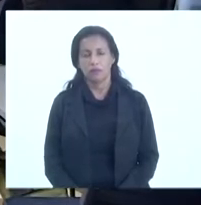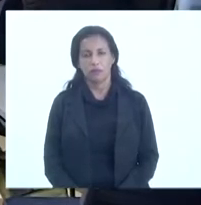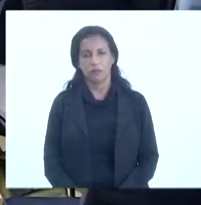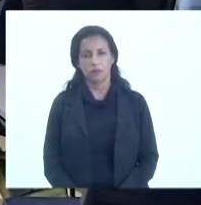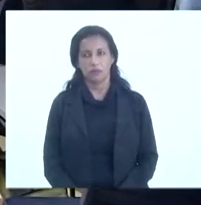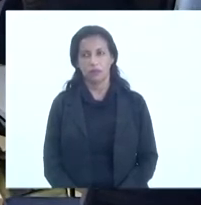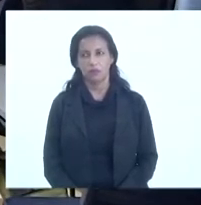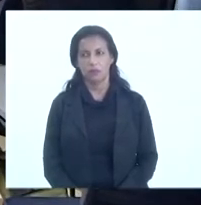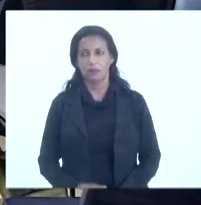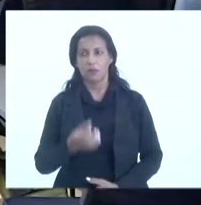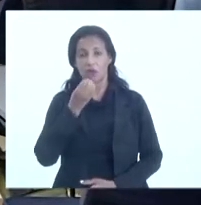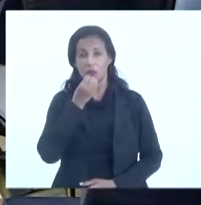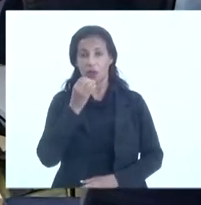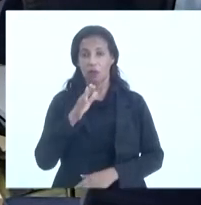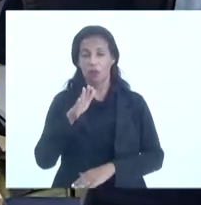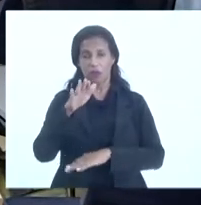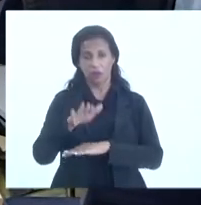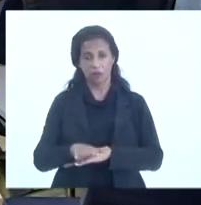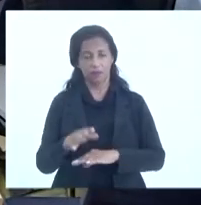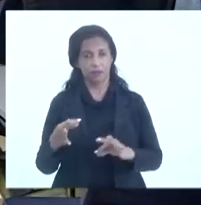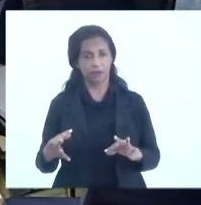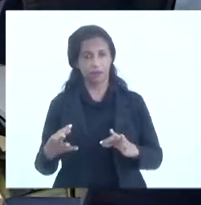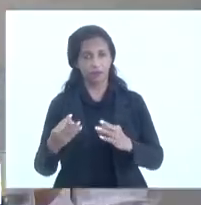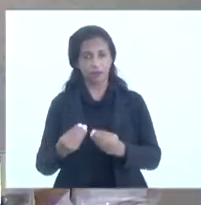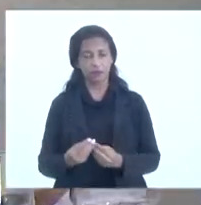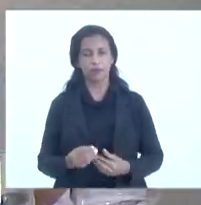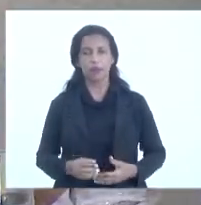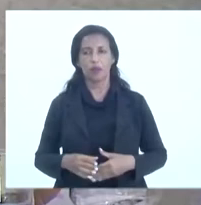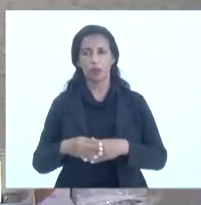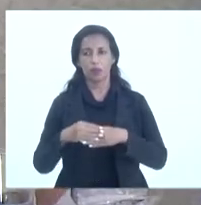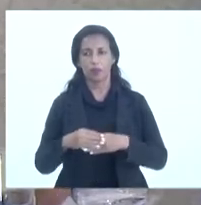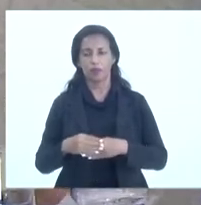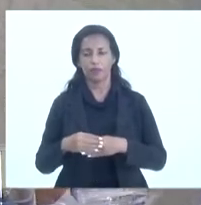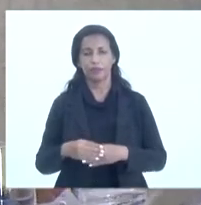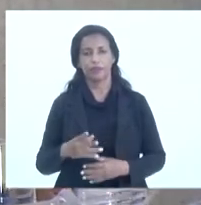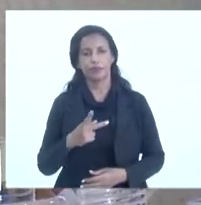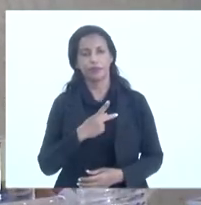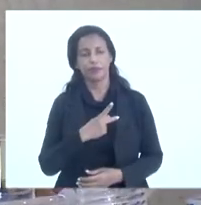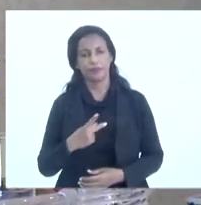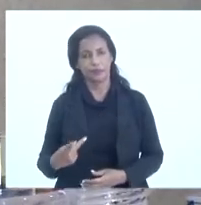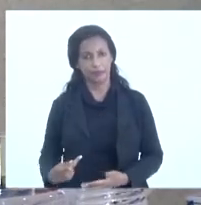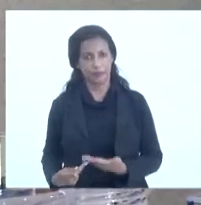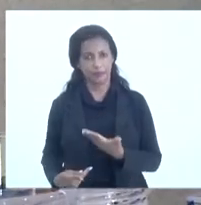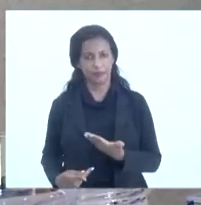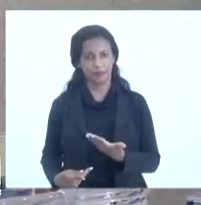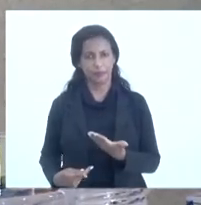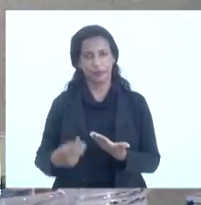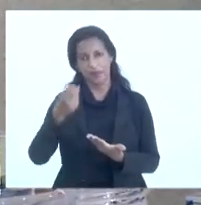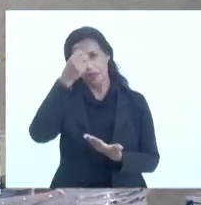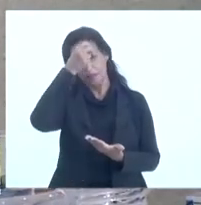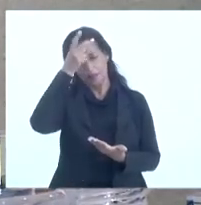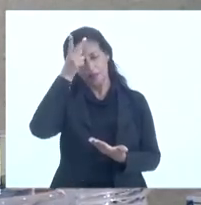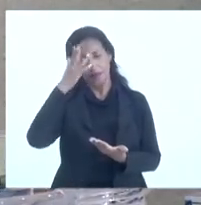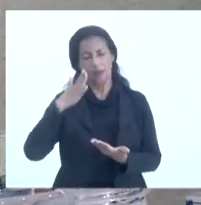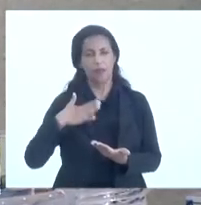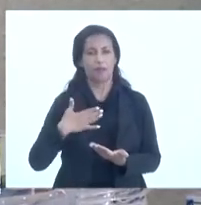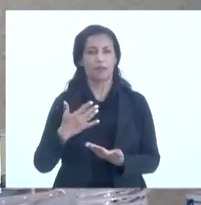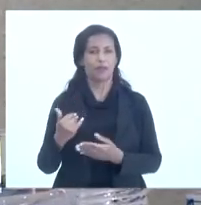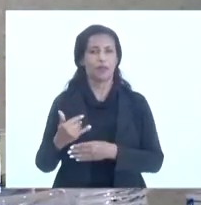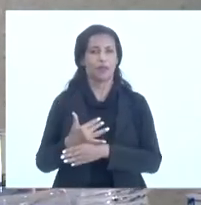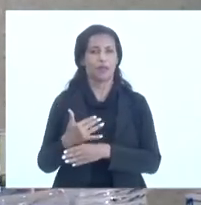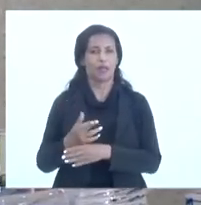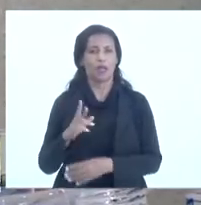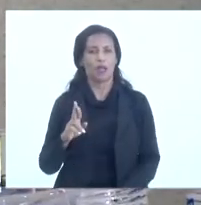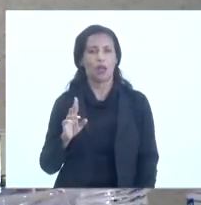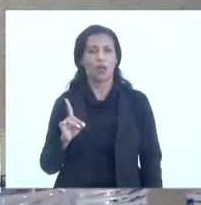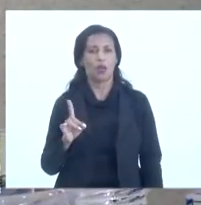Bom dia, boa tarde a todos. Saúdo aqui o presidente André Ciliano, prefeito da minha cidade, prefeito